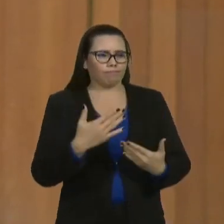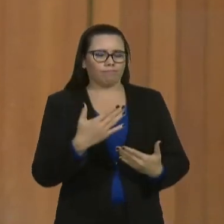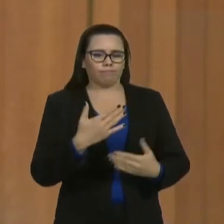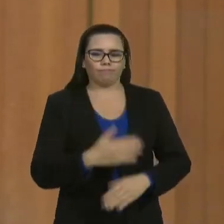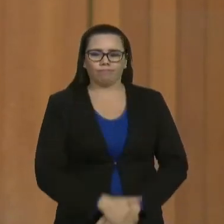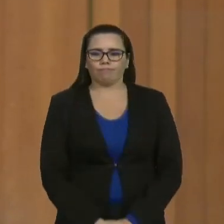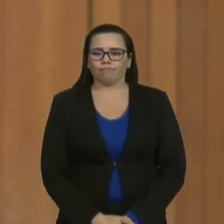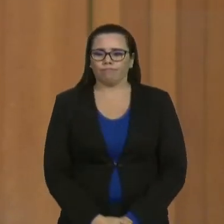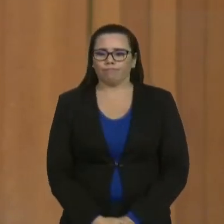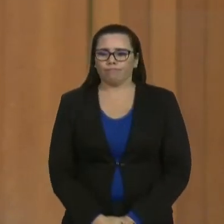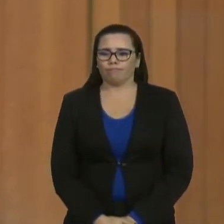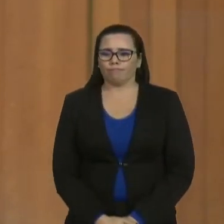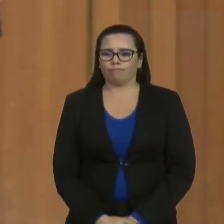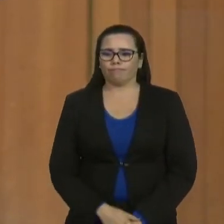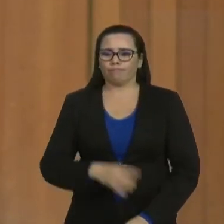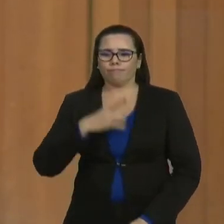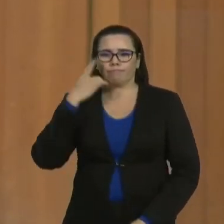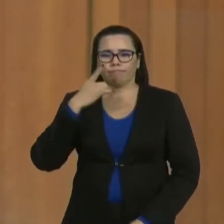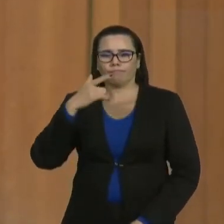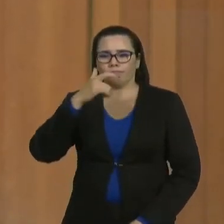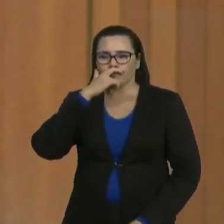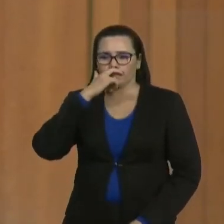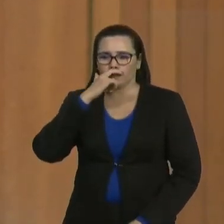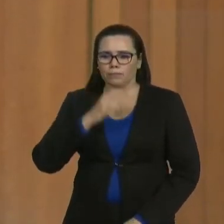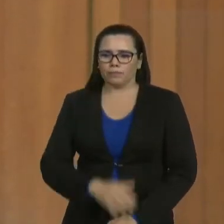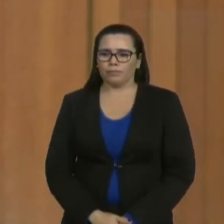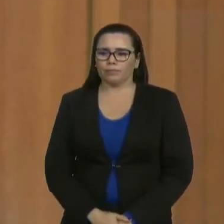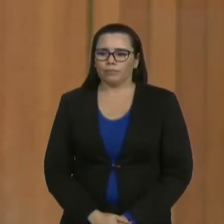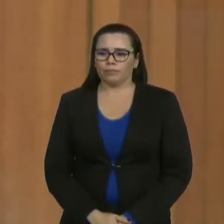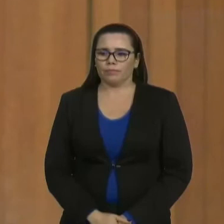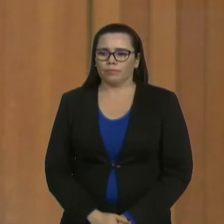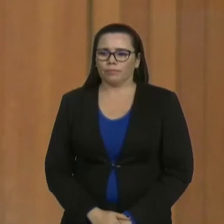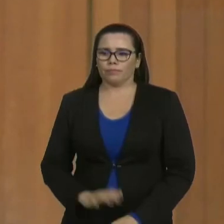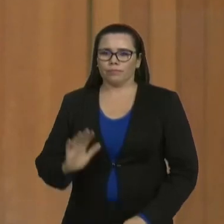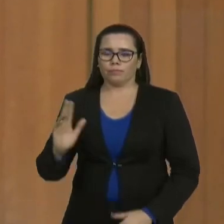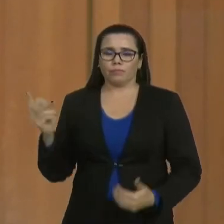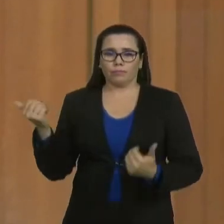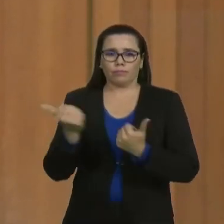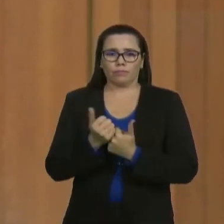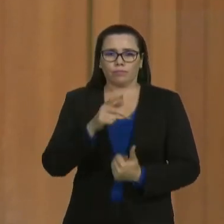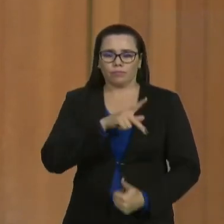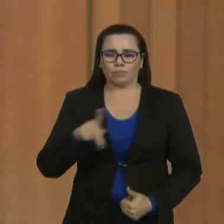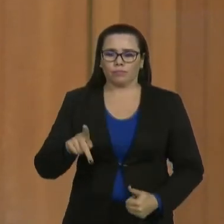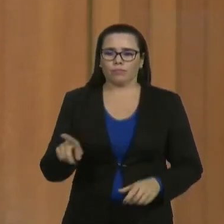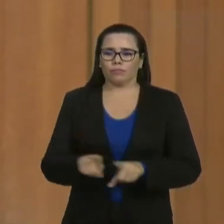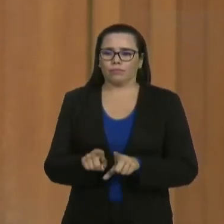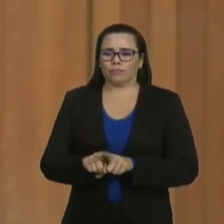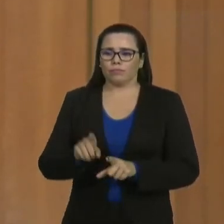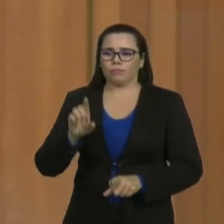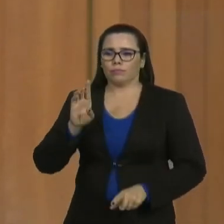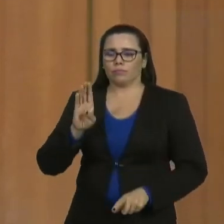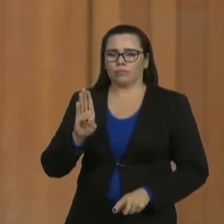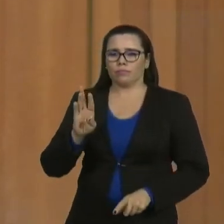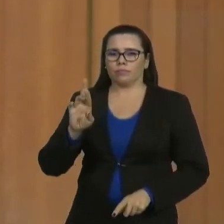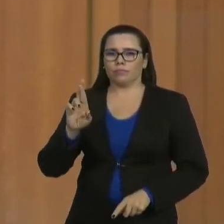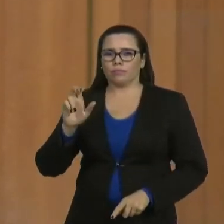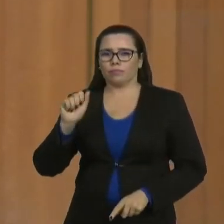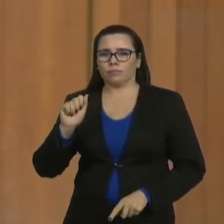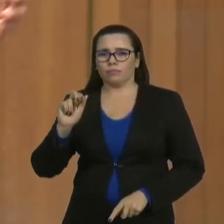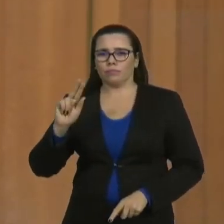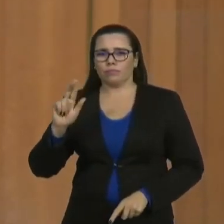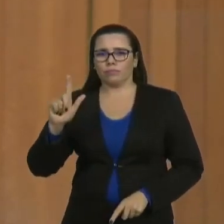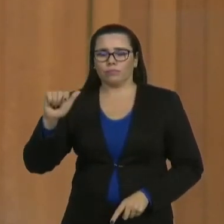Deputado César Pires, presidindo a presente sessão, meu amigo, meu diretor Braulio, à mesa, que possa adiar a